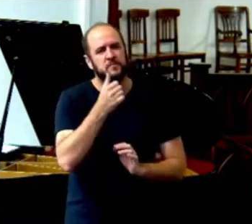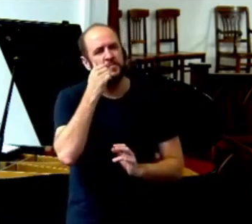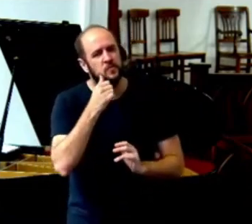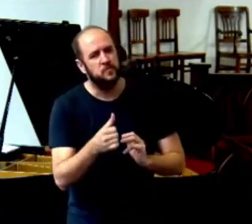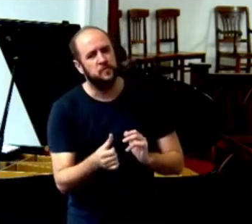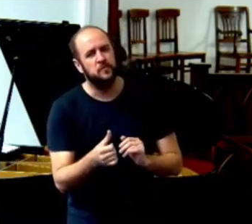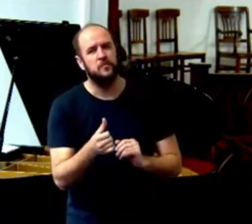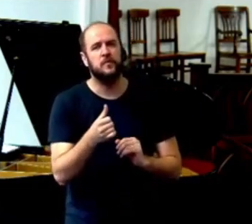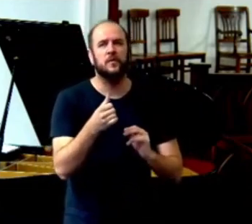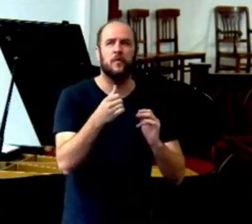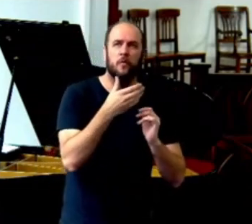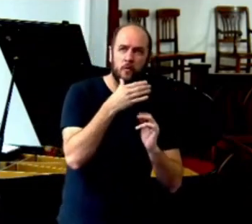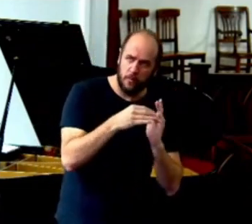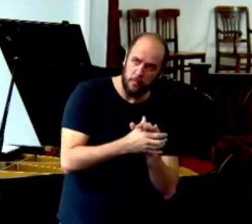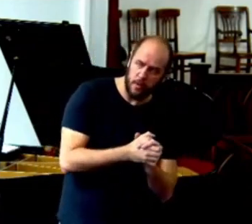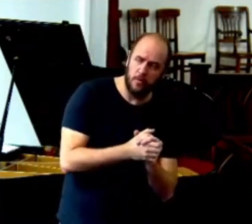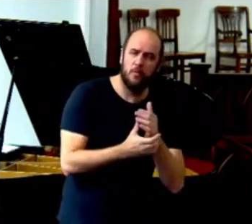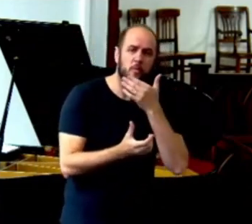Ouça um irmão que ama você.